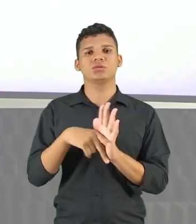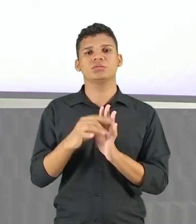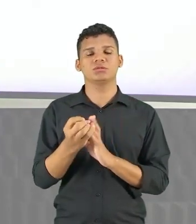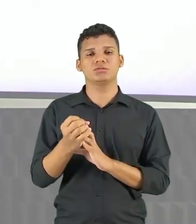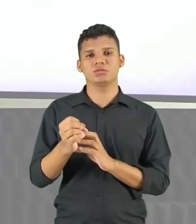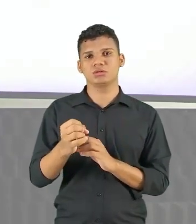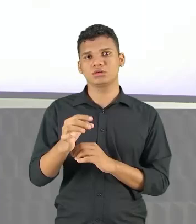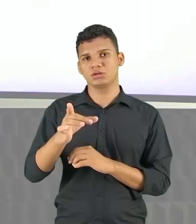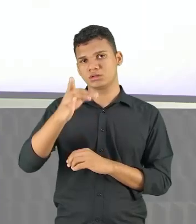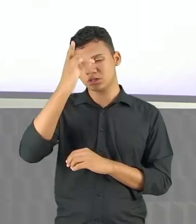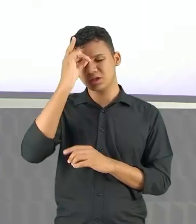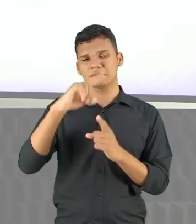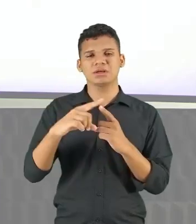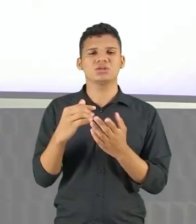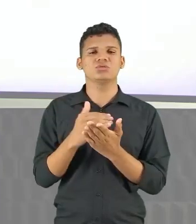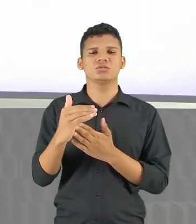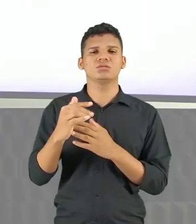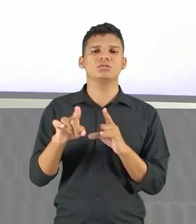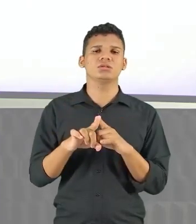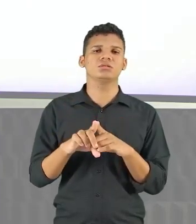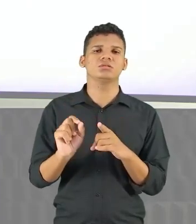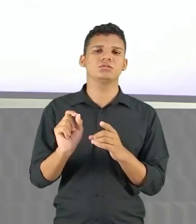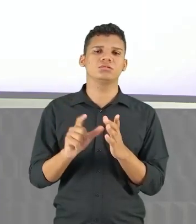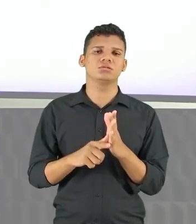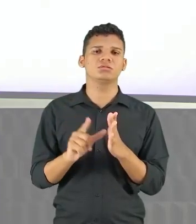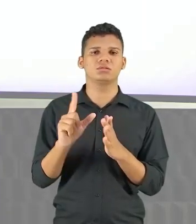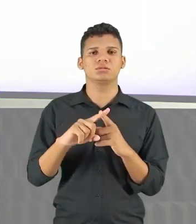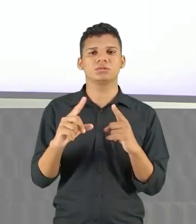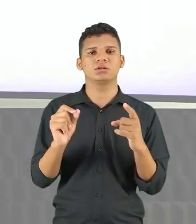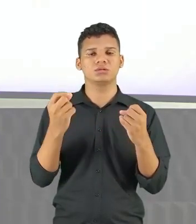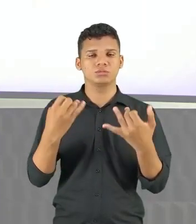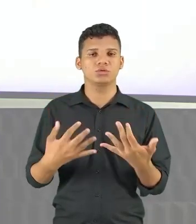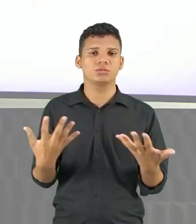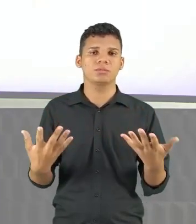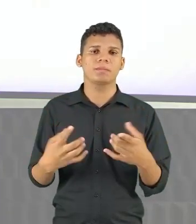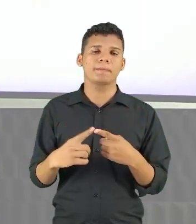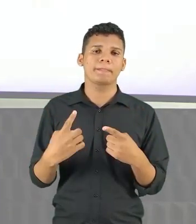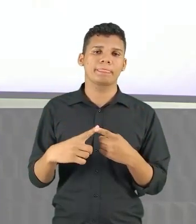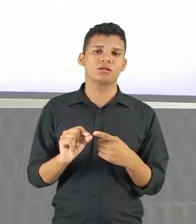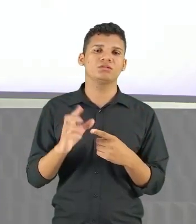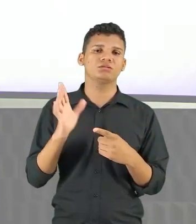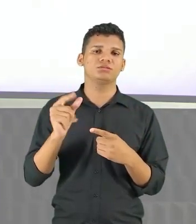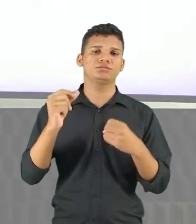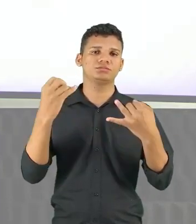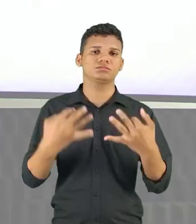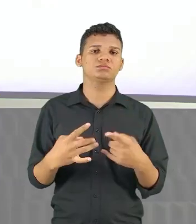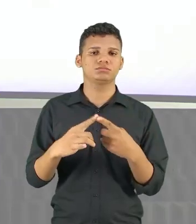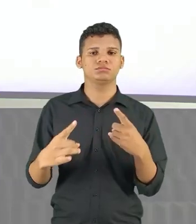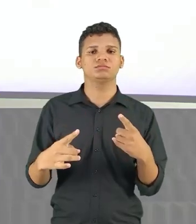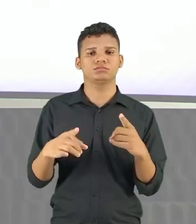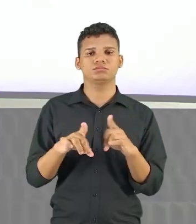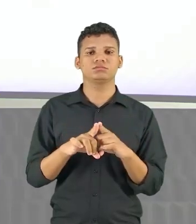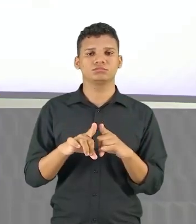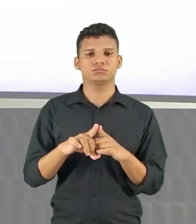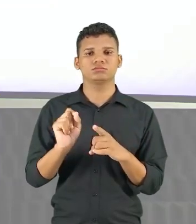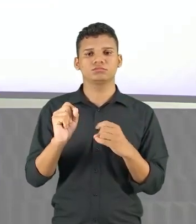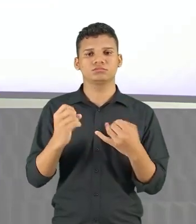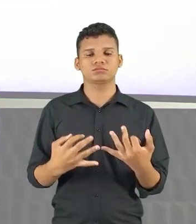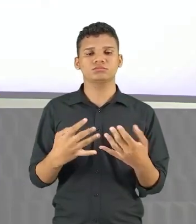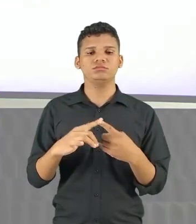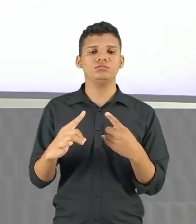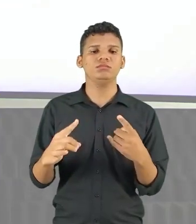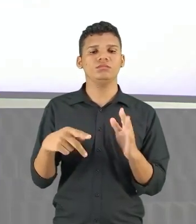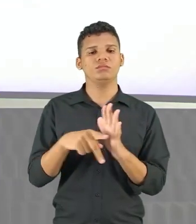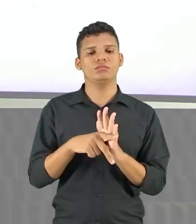dou uma pausa e inicio o próximo tópico com uma conjunção adversativa. O autor já vem sinalizando que ele vai se opor a alguma coisa. Então, o